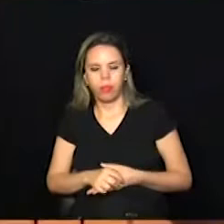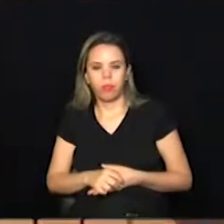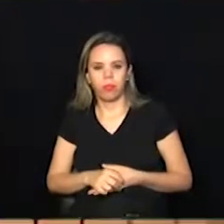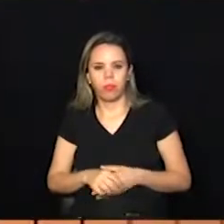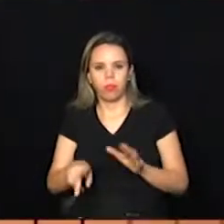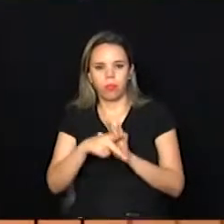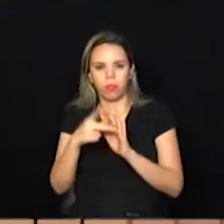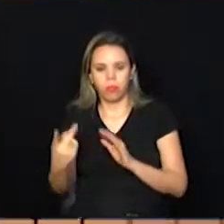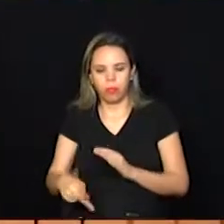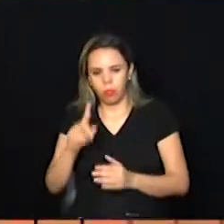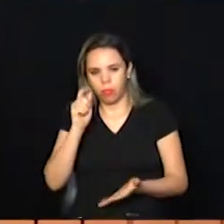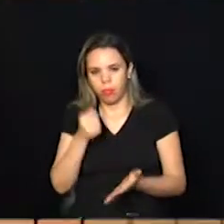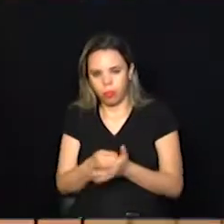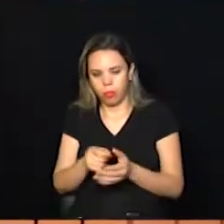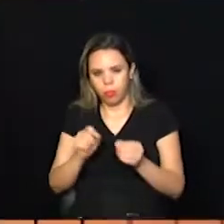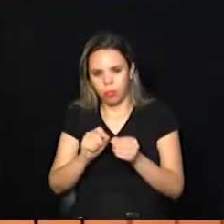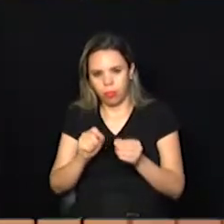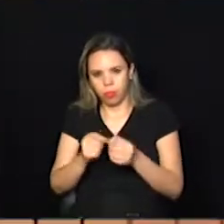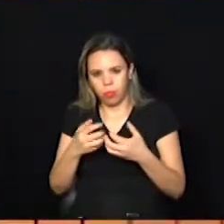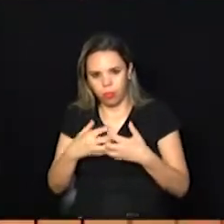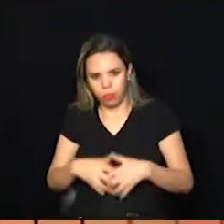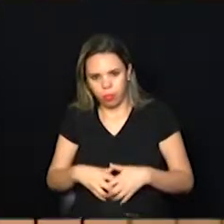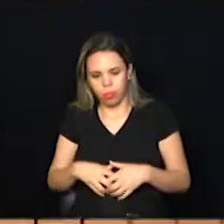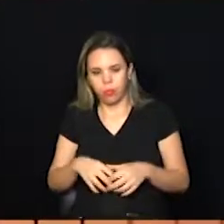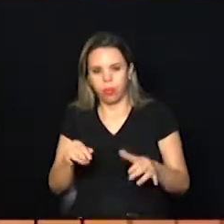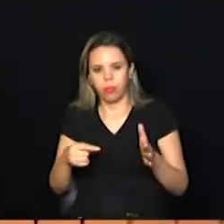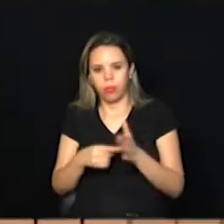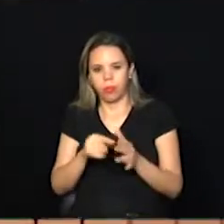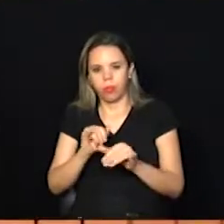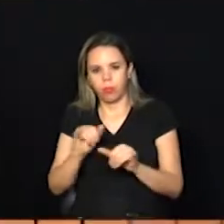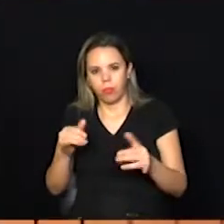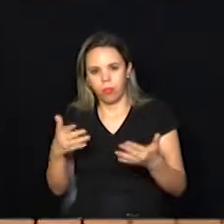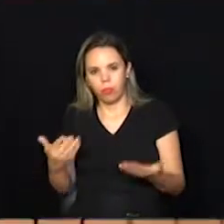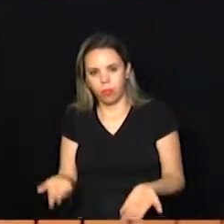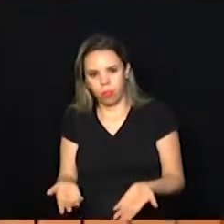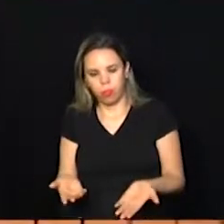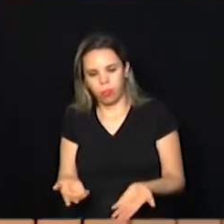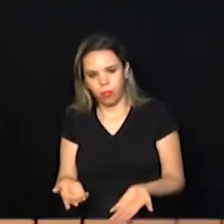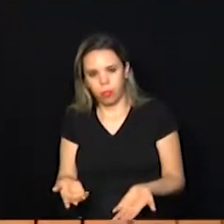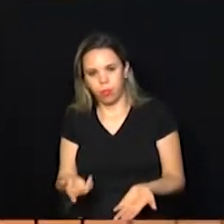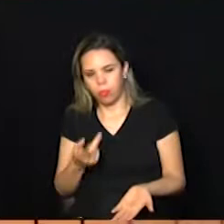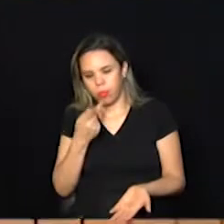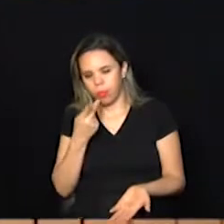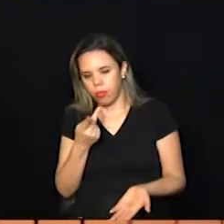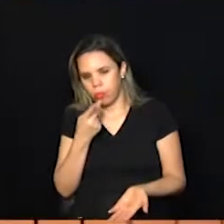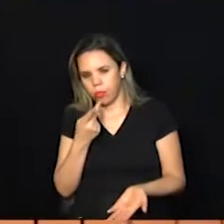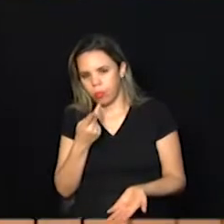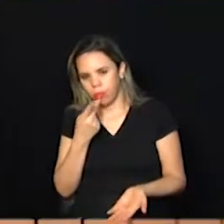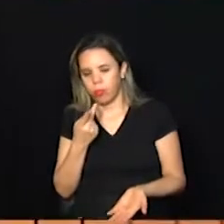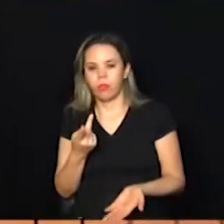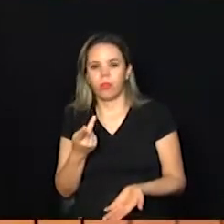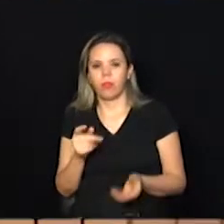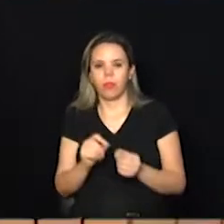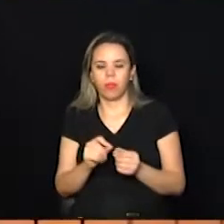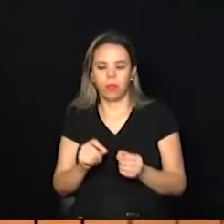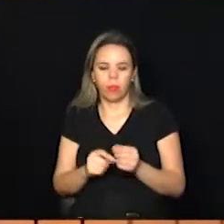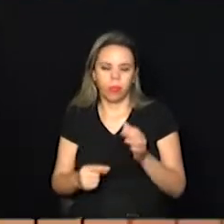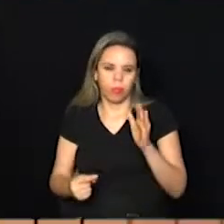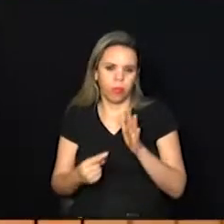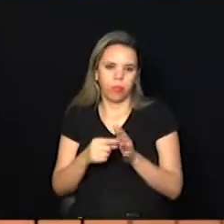própria decisão de fazer uma denúncia é uma decisão, quando a gente está falando da decisão de fazer uma